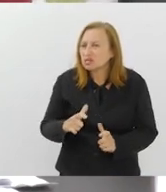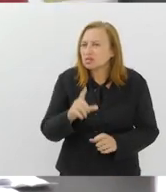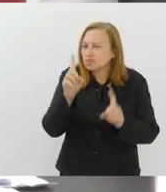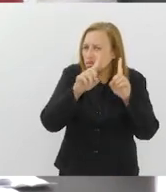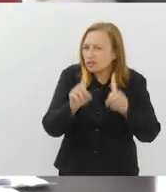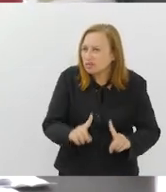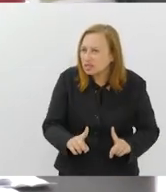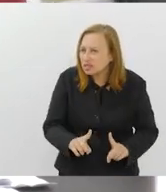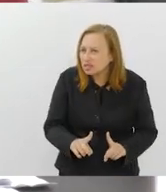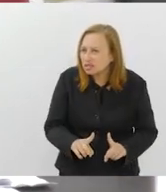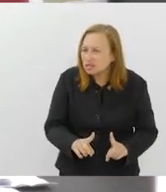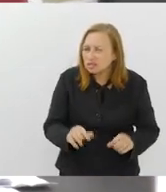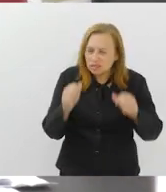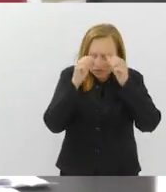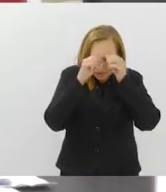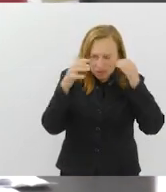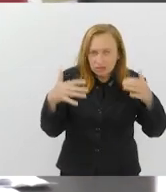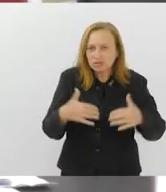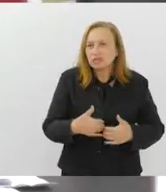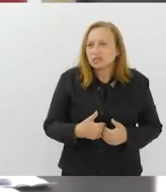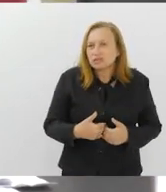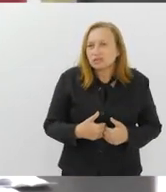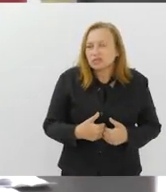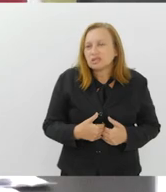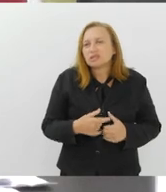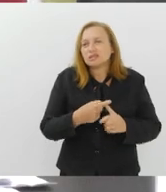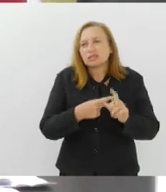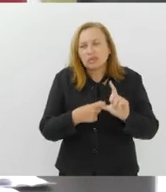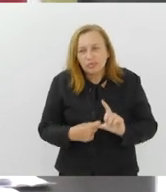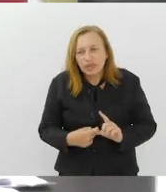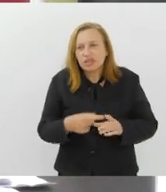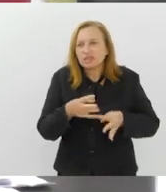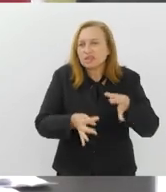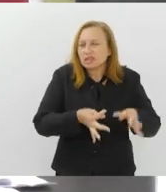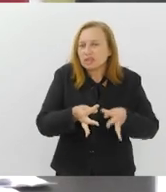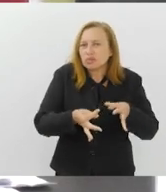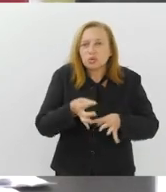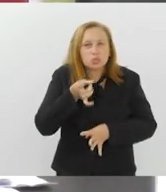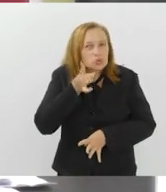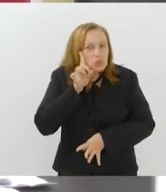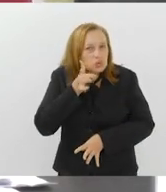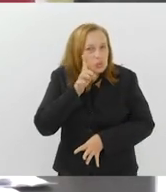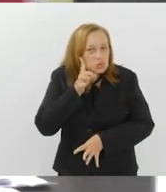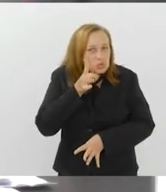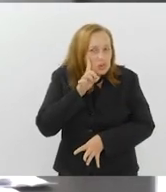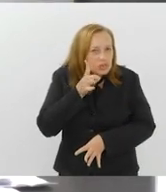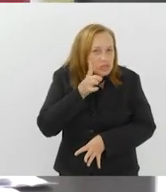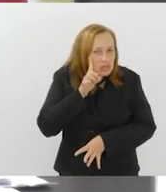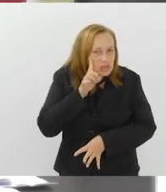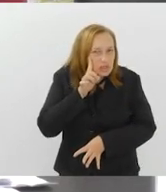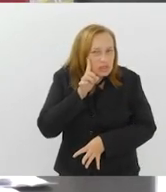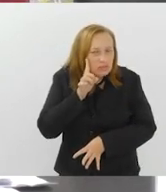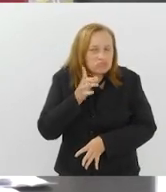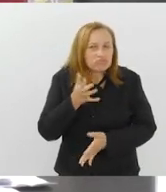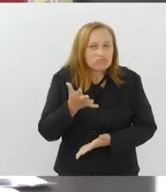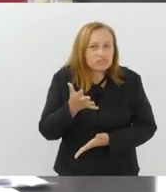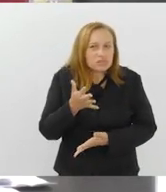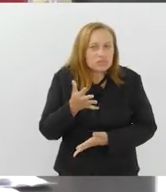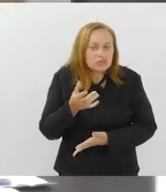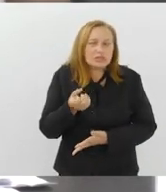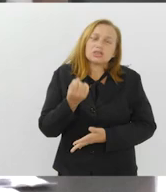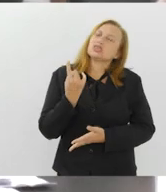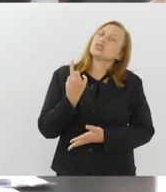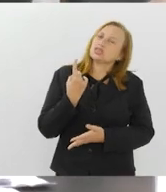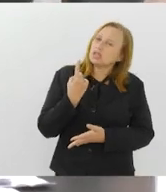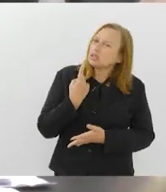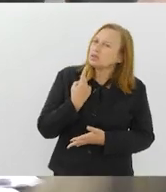deficiência, com transtorno do espectro autista, que dependem de tratamentos contínuos? E aí soa estranho,